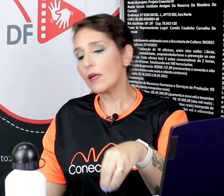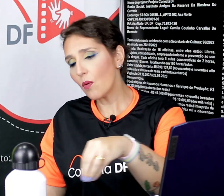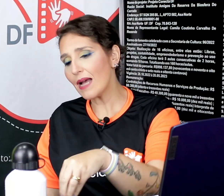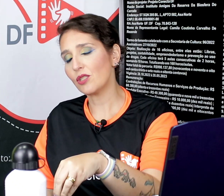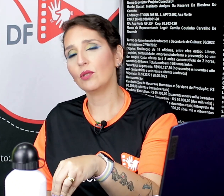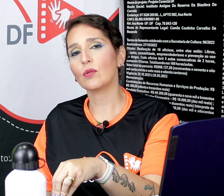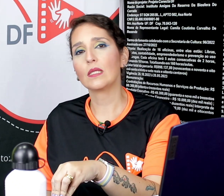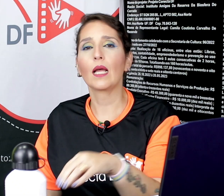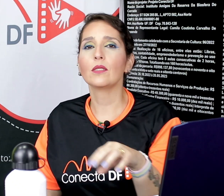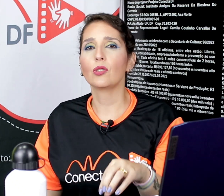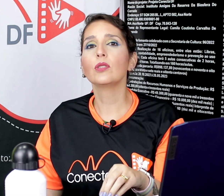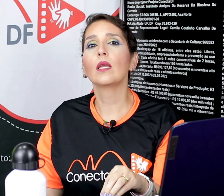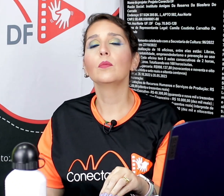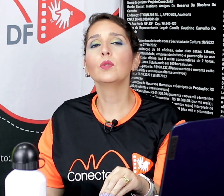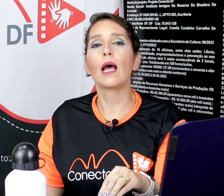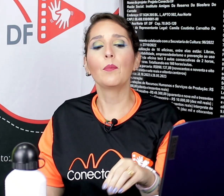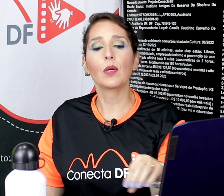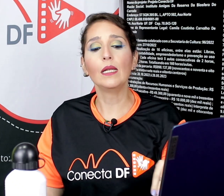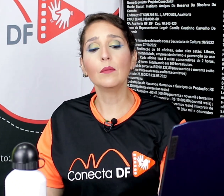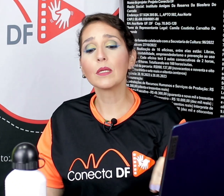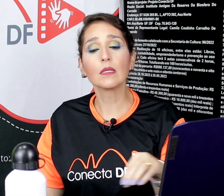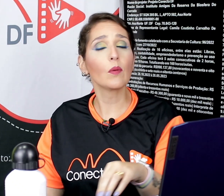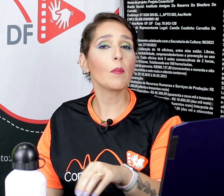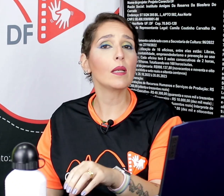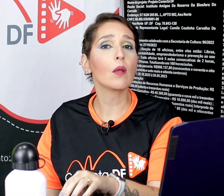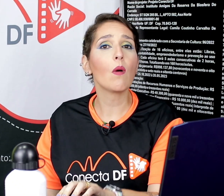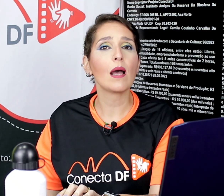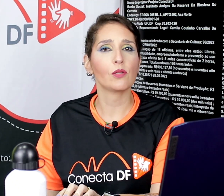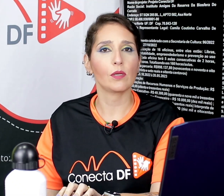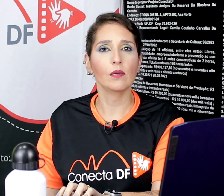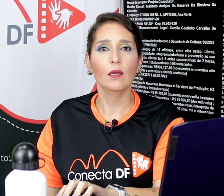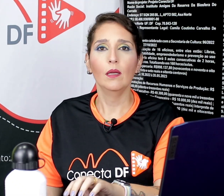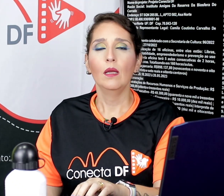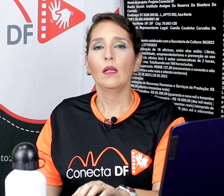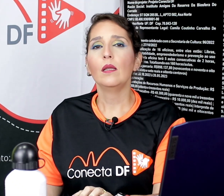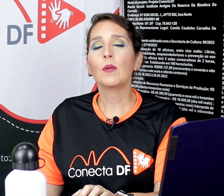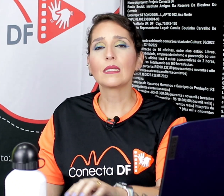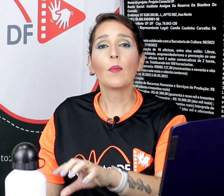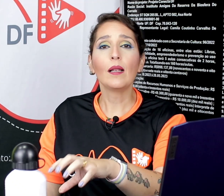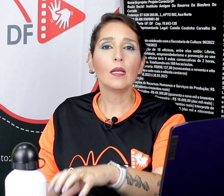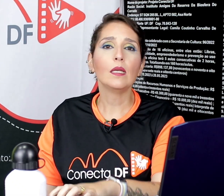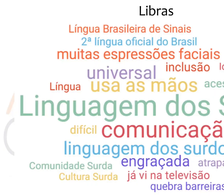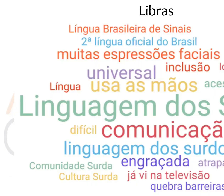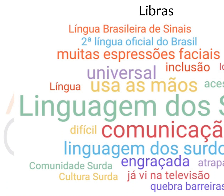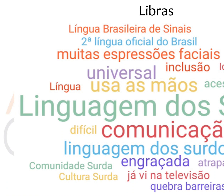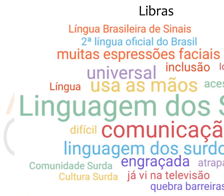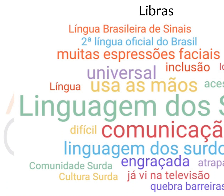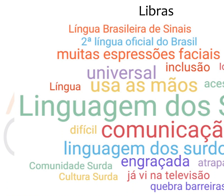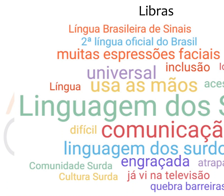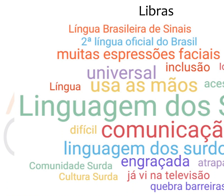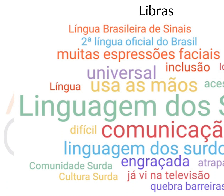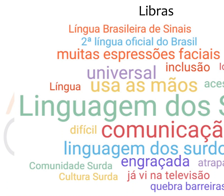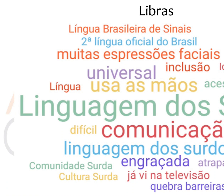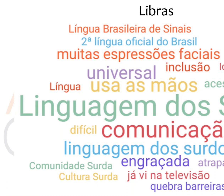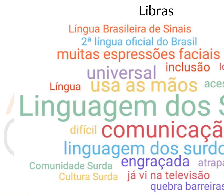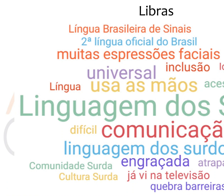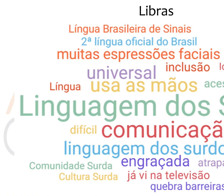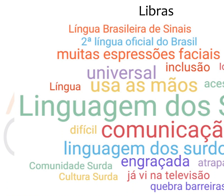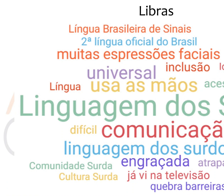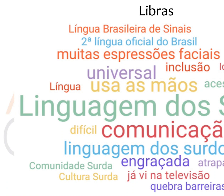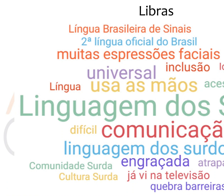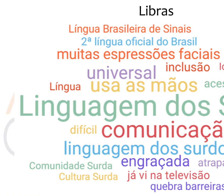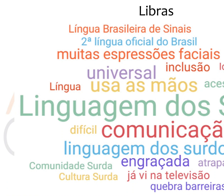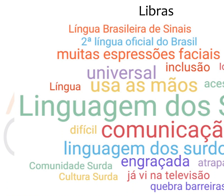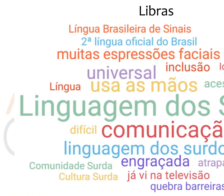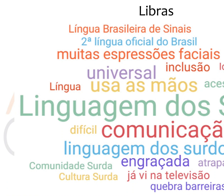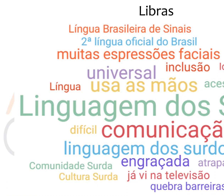na linguagem dos sinais a gente tem que mudar, porque Libras não é uma linguagem. Libras é uma língua, assim como o português.